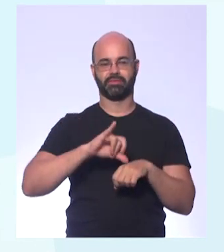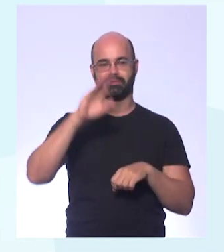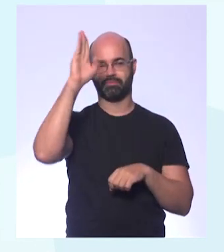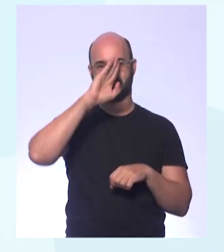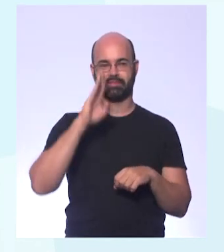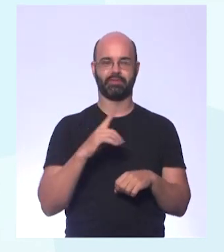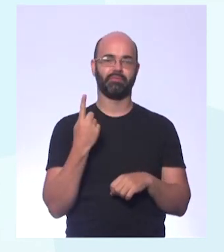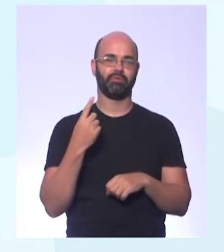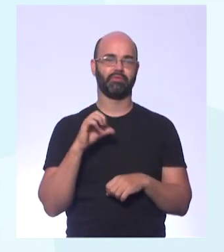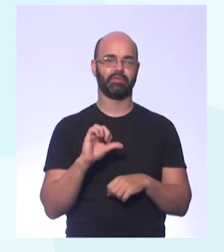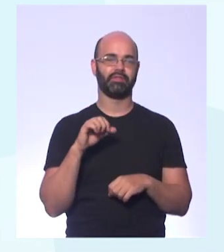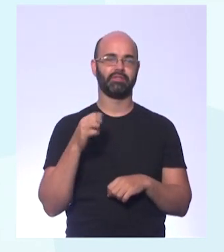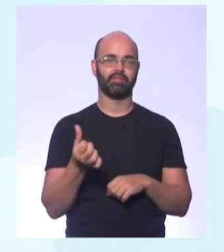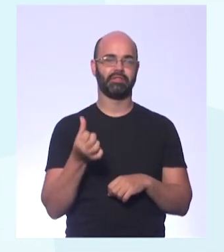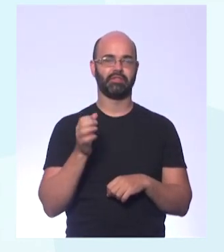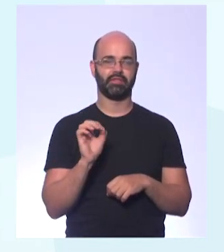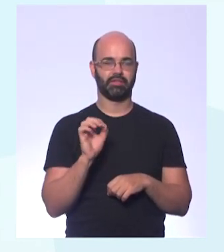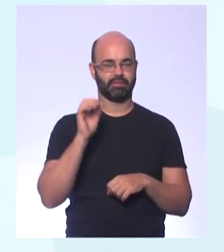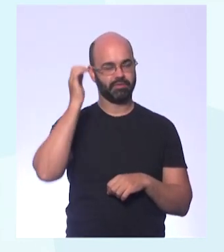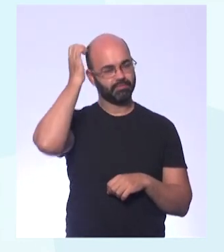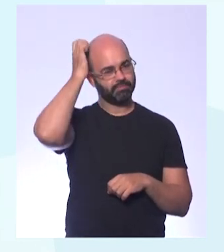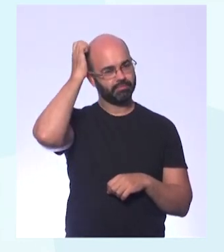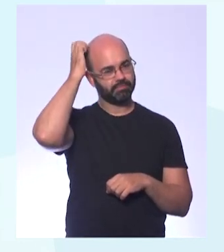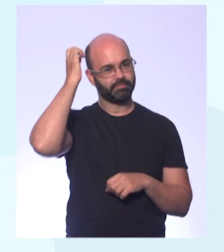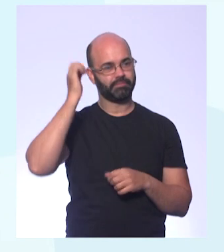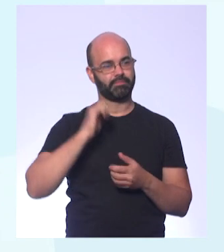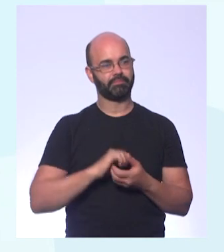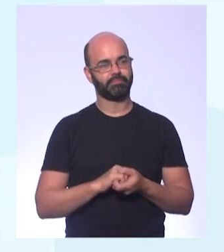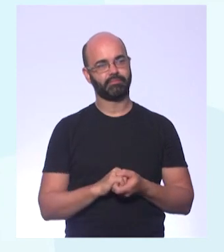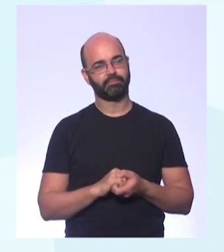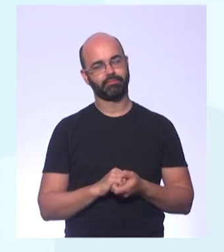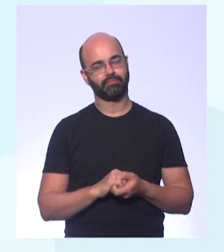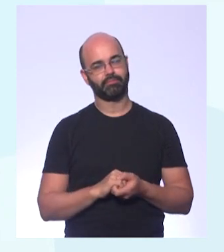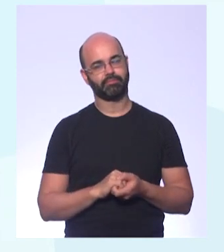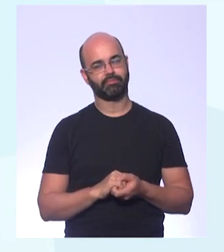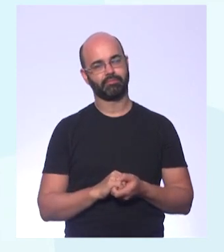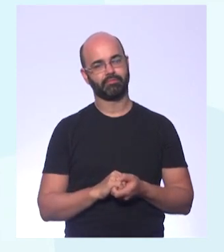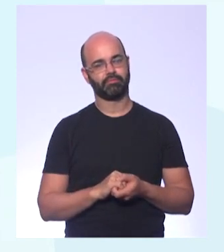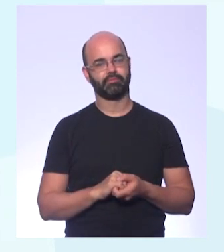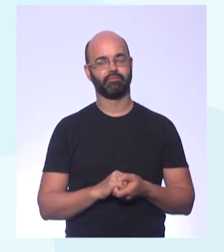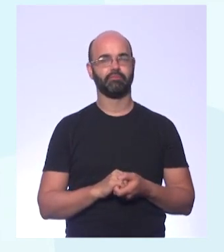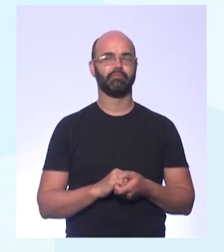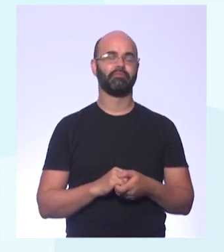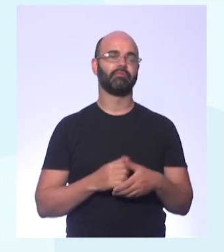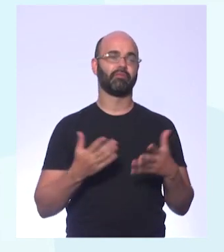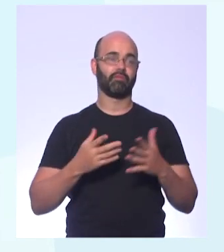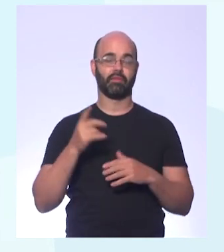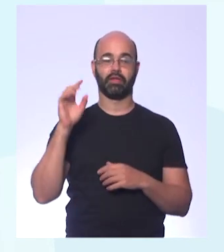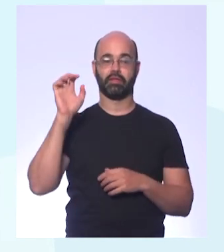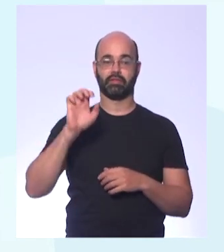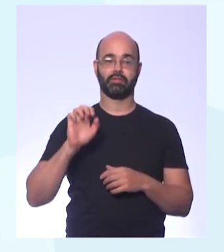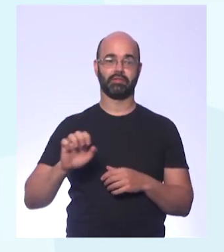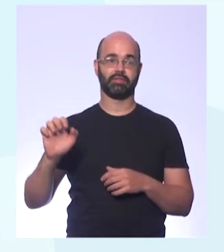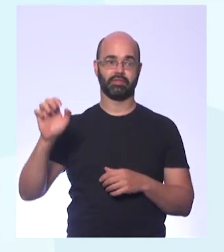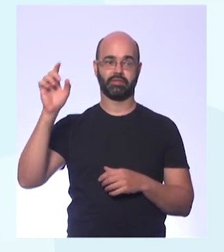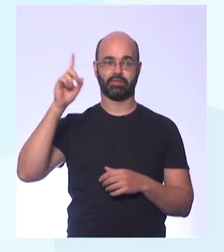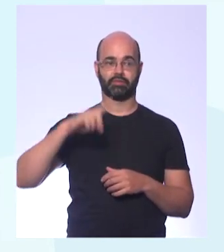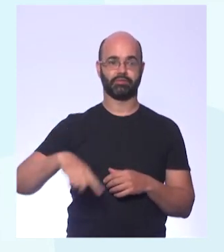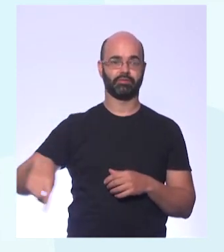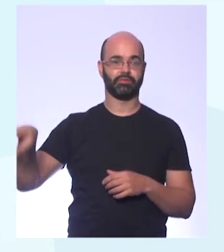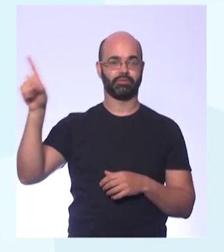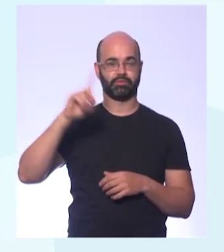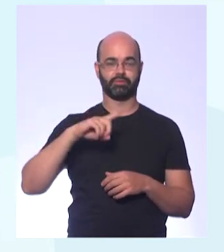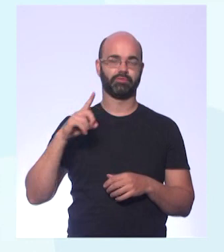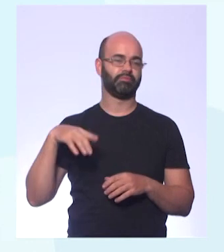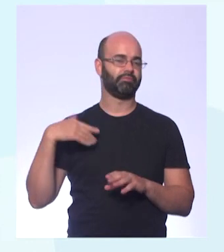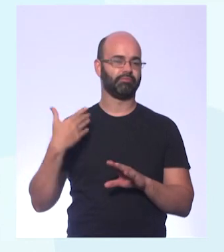desde 1960, né? Então todos atualmente, né, esses estados aí estão efetivos